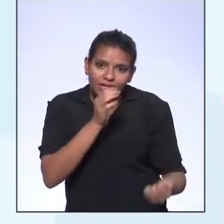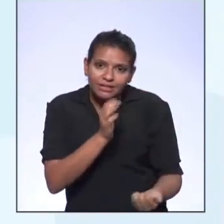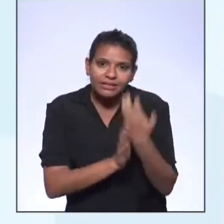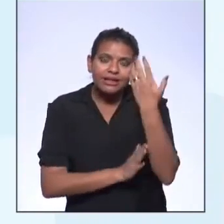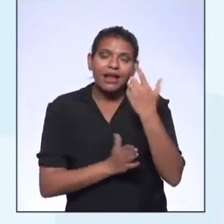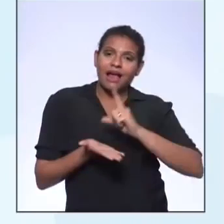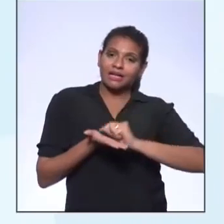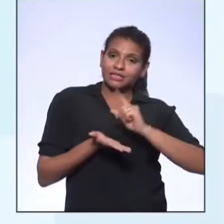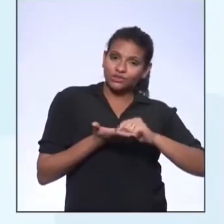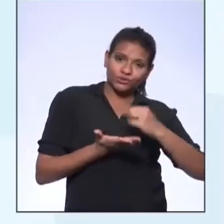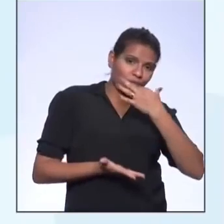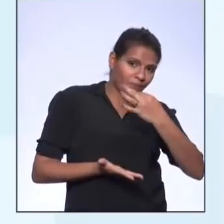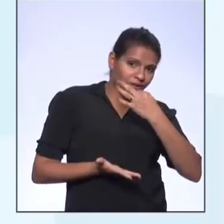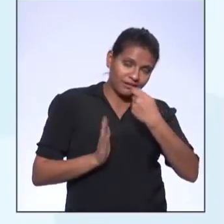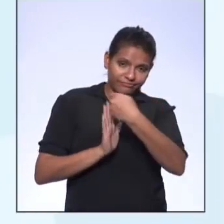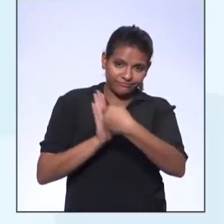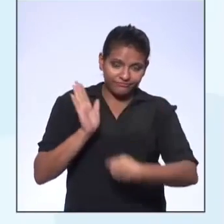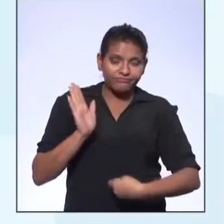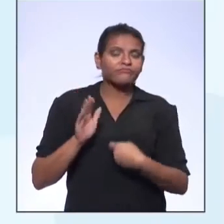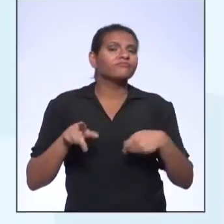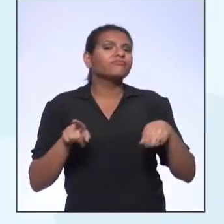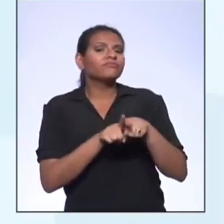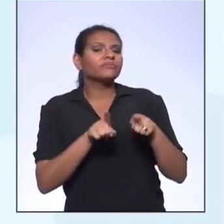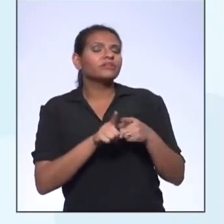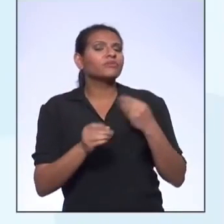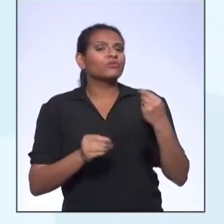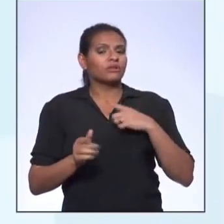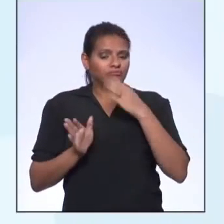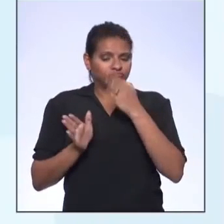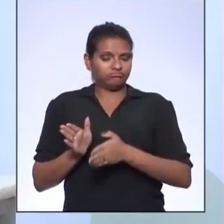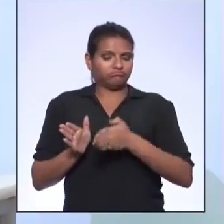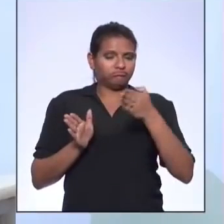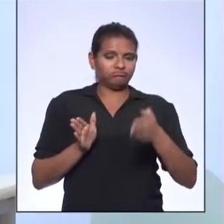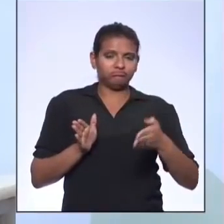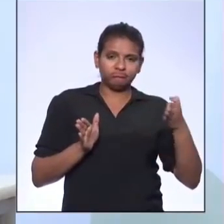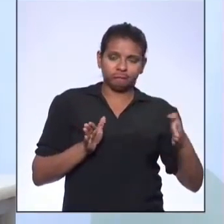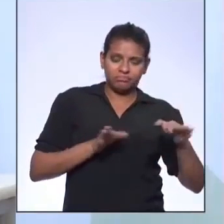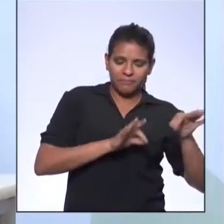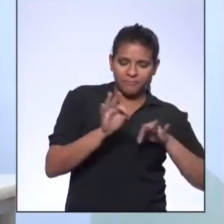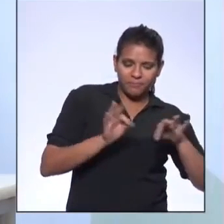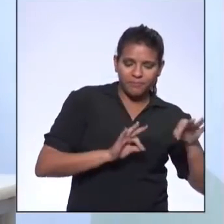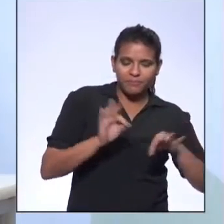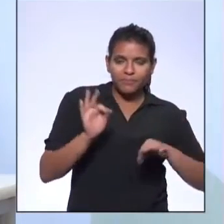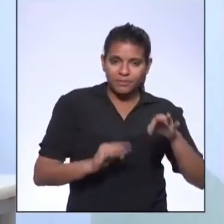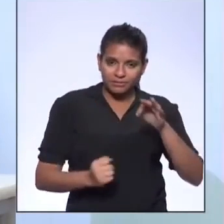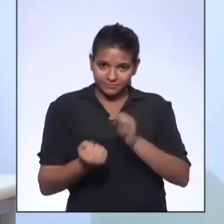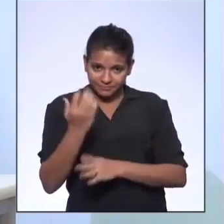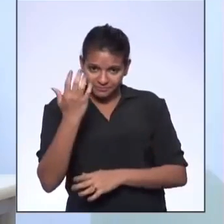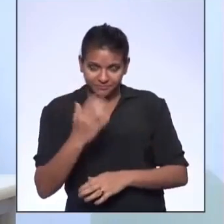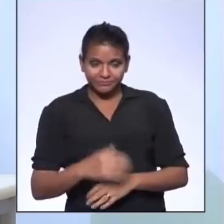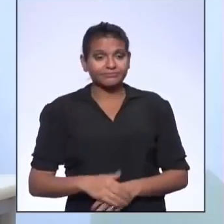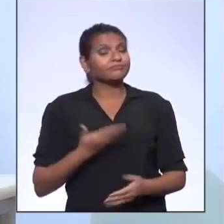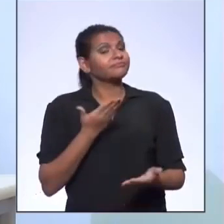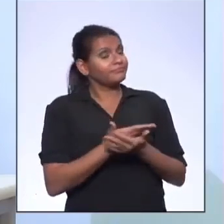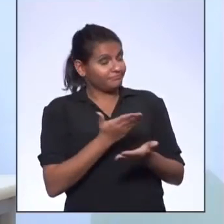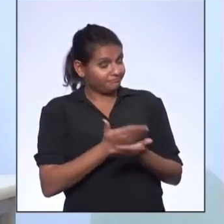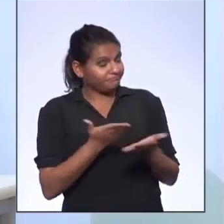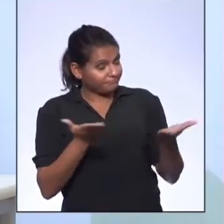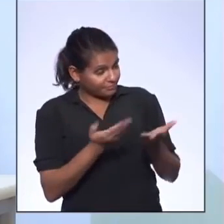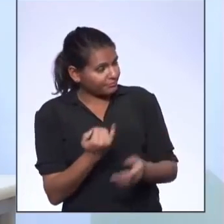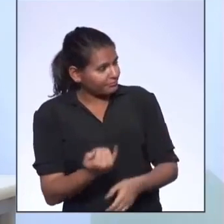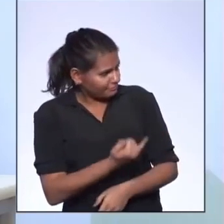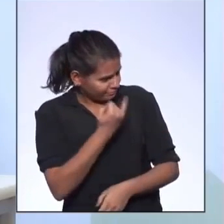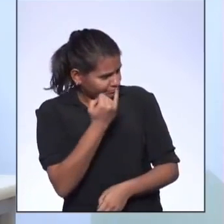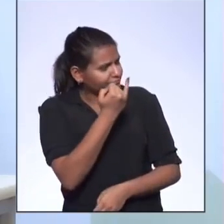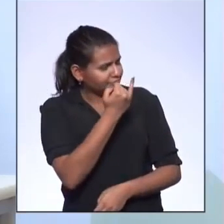um processo em etapas de elaboração e reelaboração. Professor, essa aula é de extrema importância e por isso que a gente está